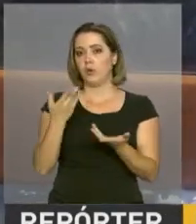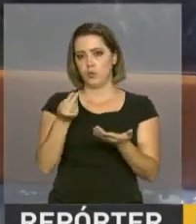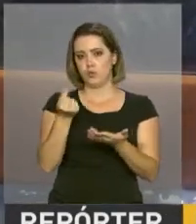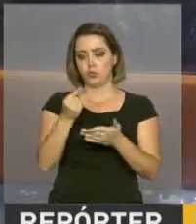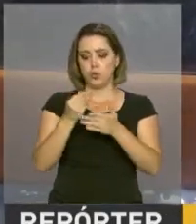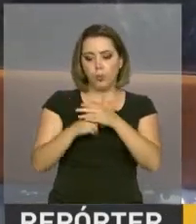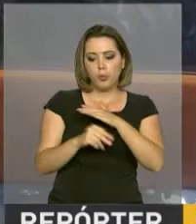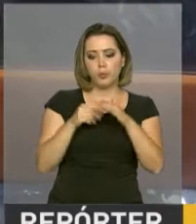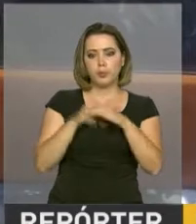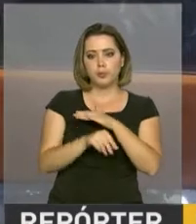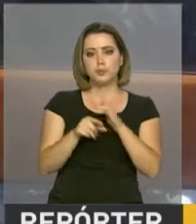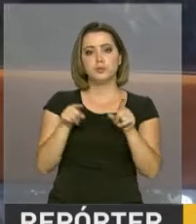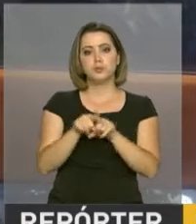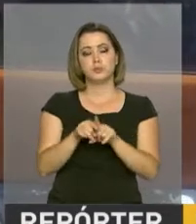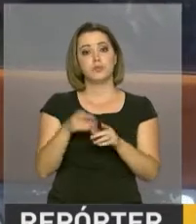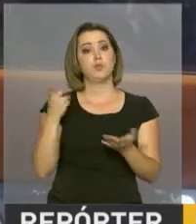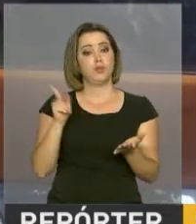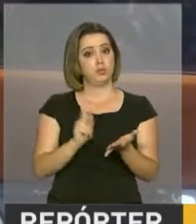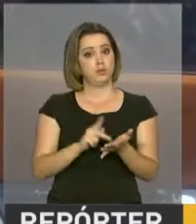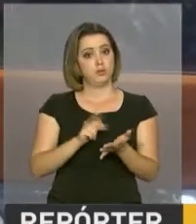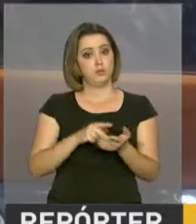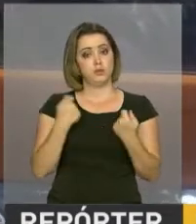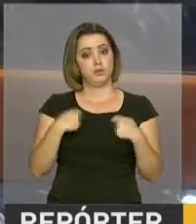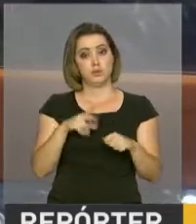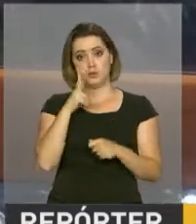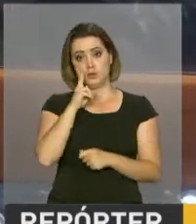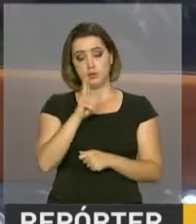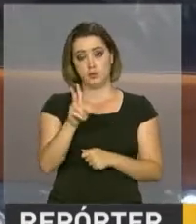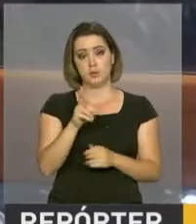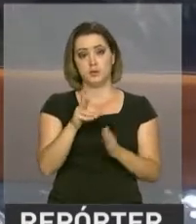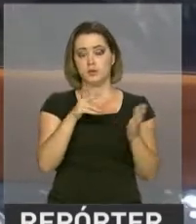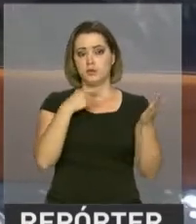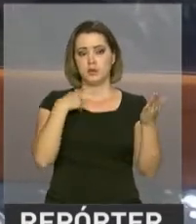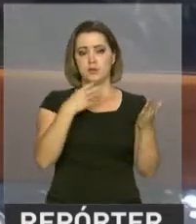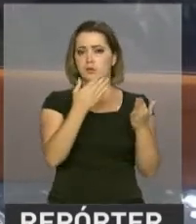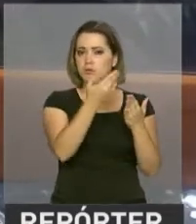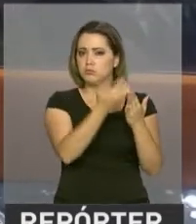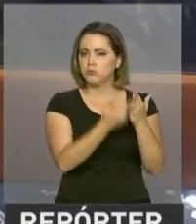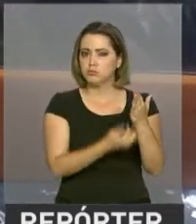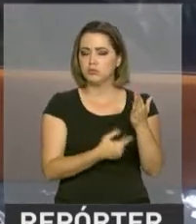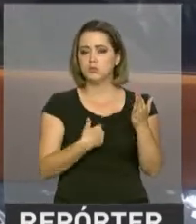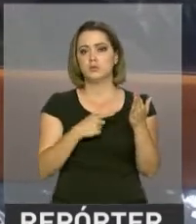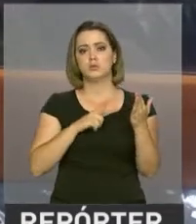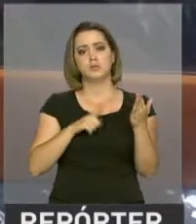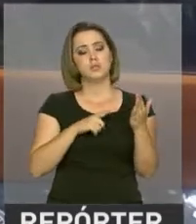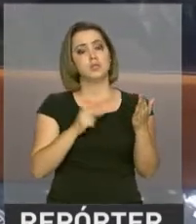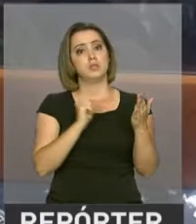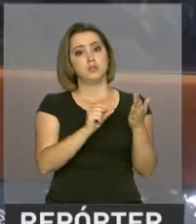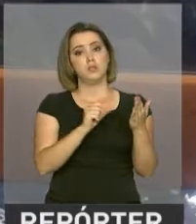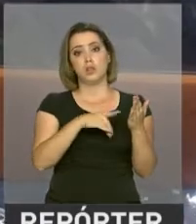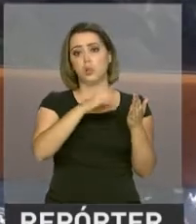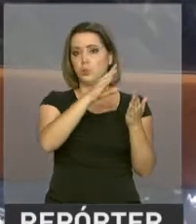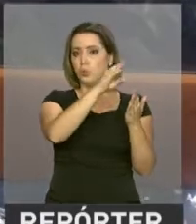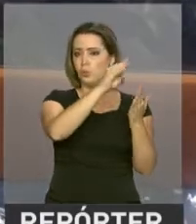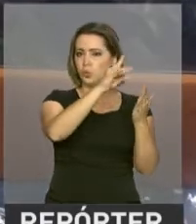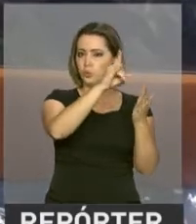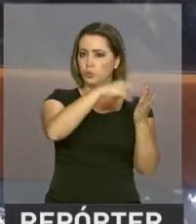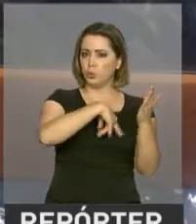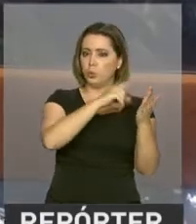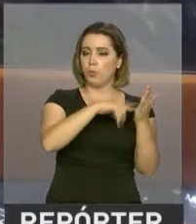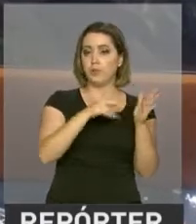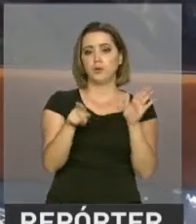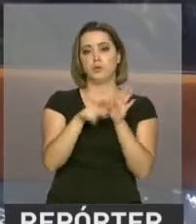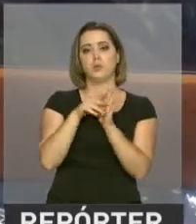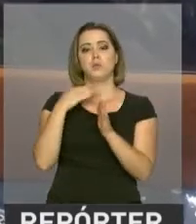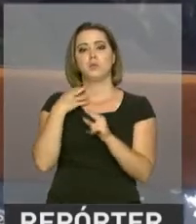bancária na verdade ele tem que acompanhar o extrato da conta vinculada não pretendo entrar na caixa federal até é através do